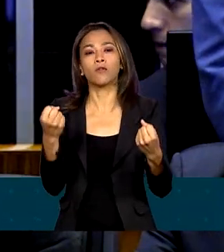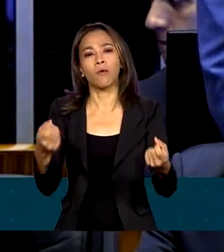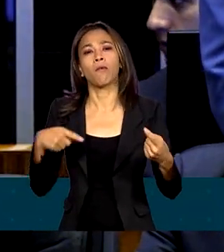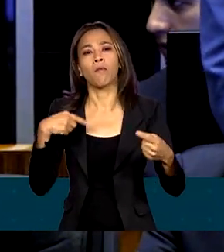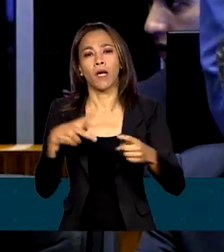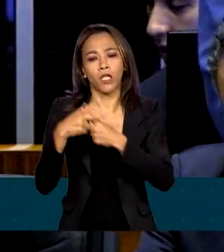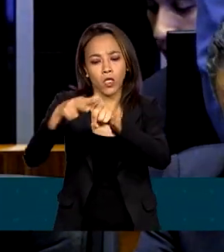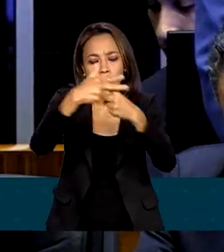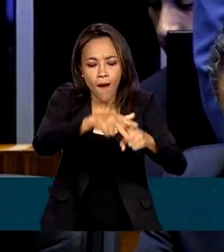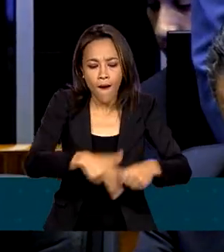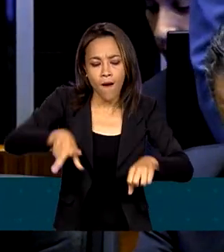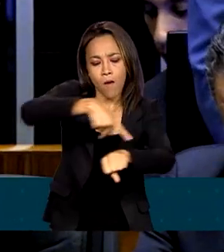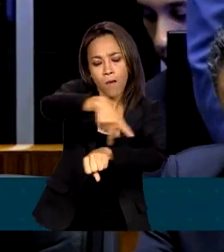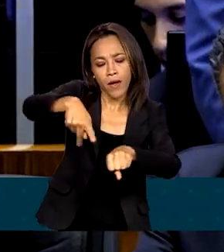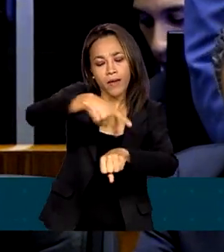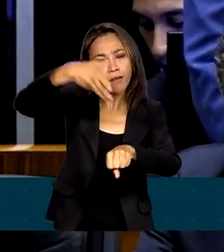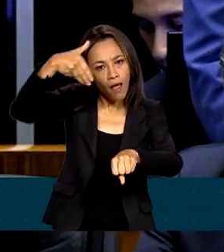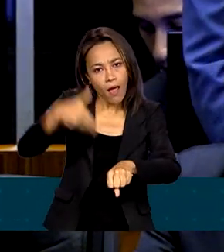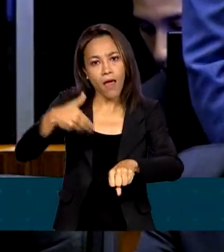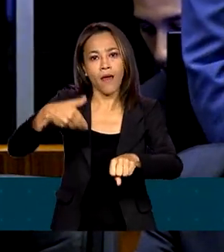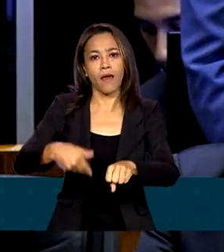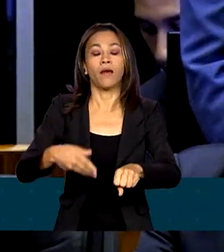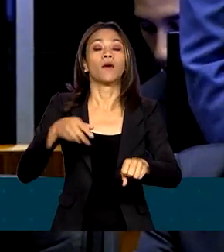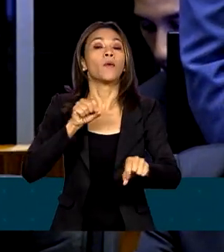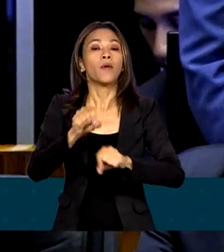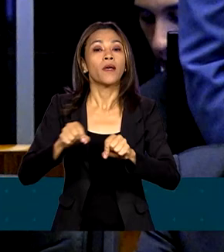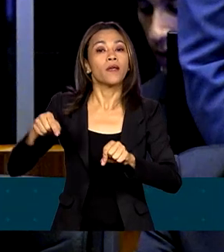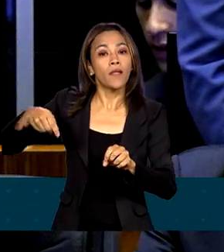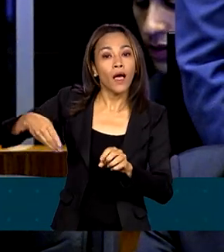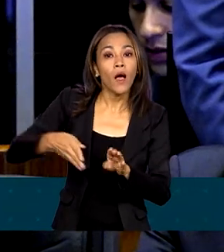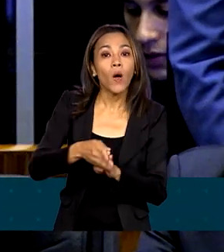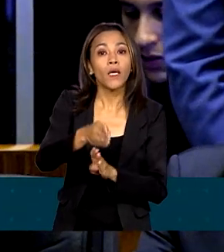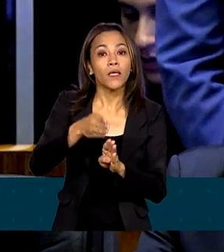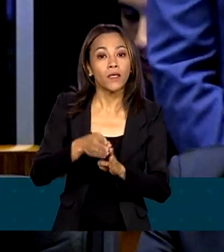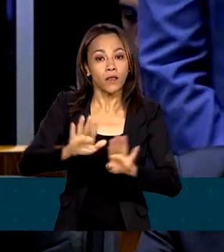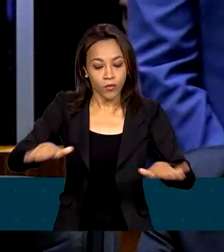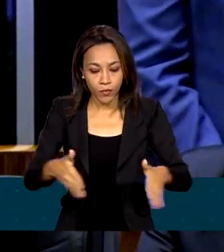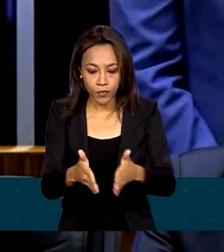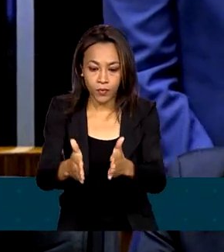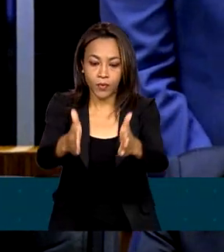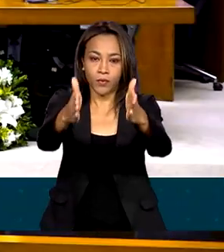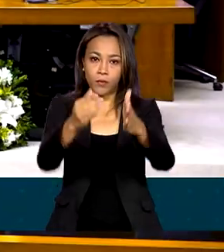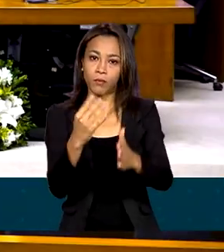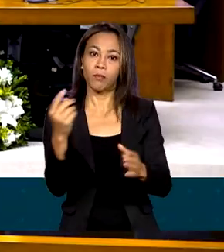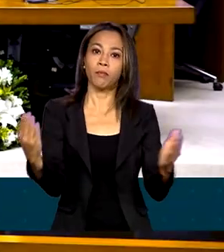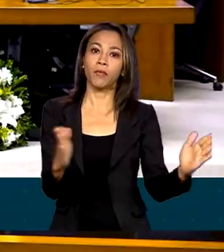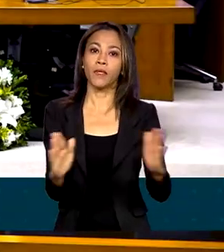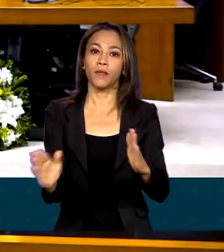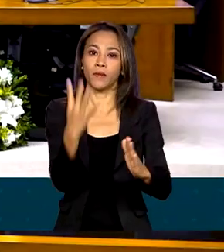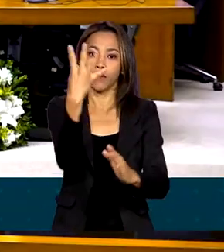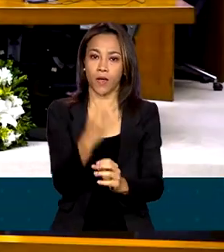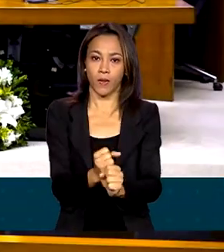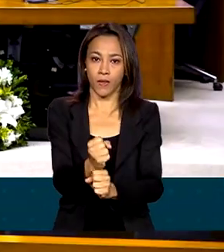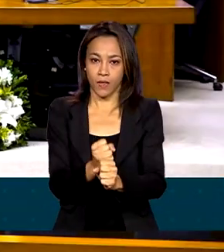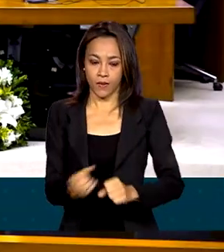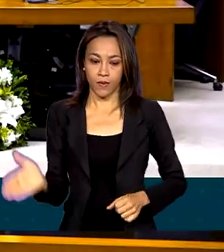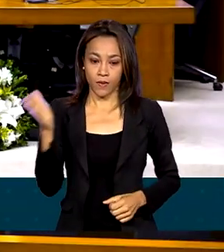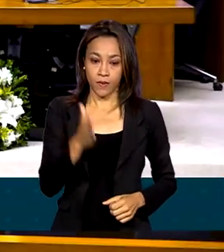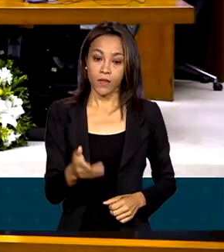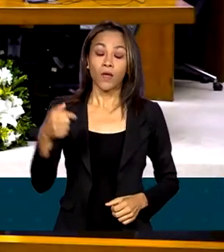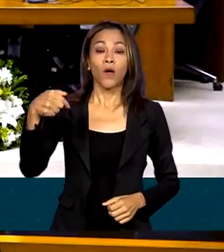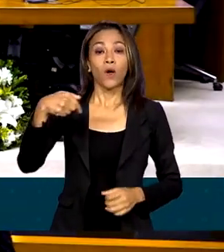país serão o norte de nossas relações nos próximos 4 anos. O documento também traz